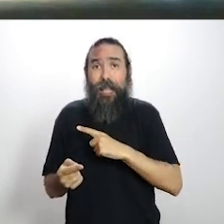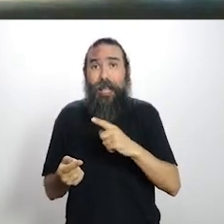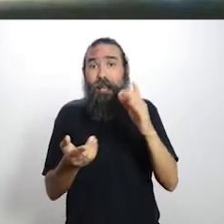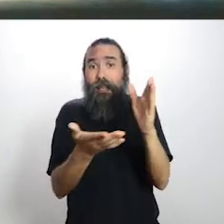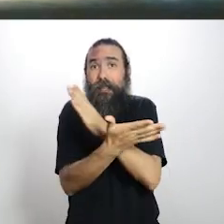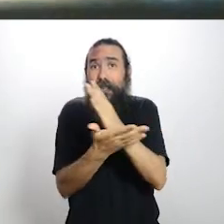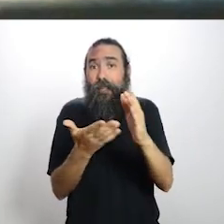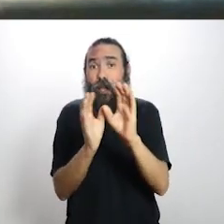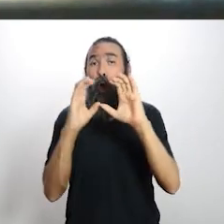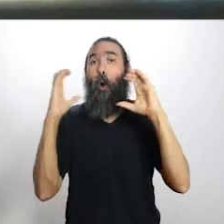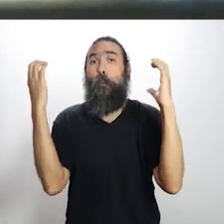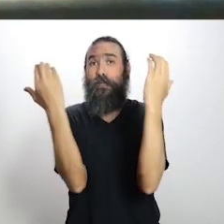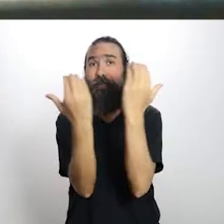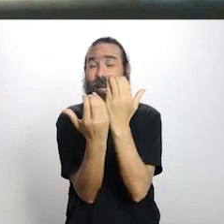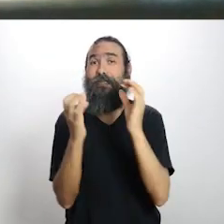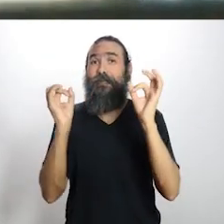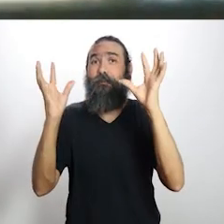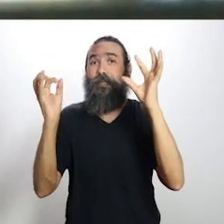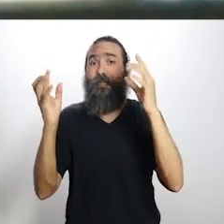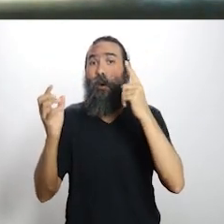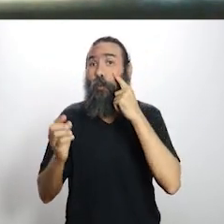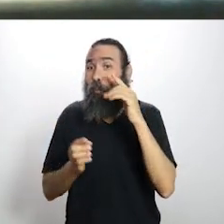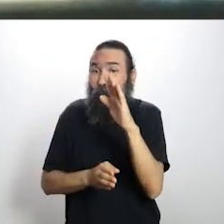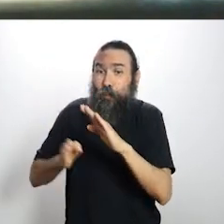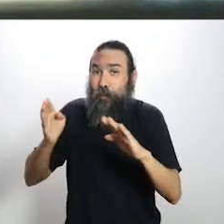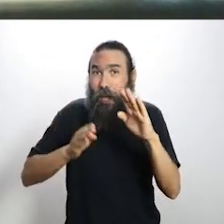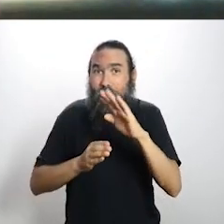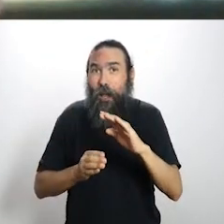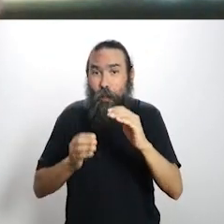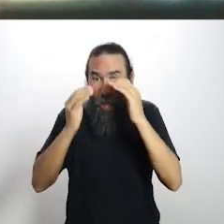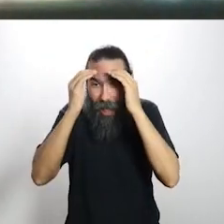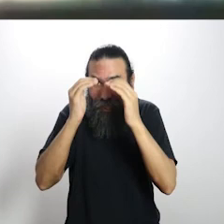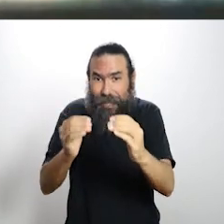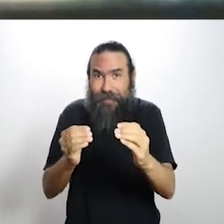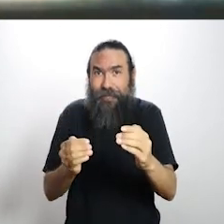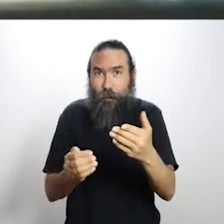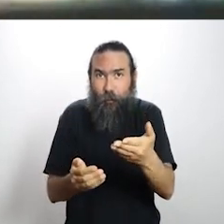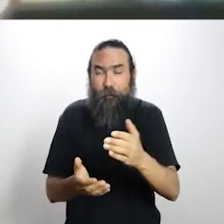a proposta não só dizer que é impossível tá bom? ok